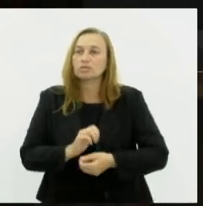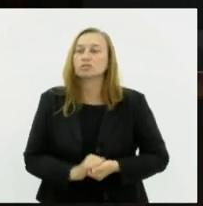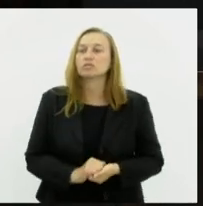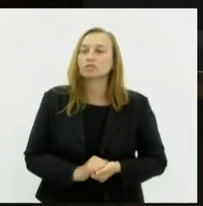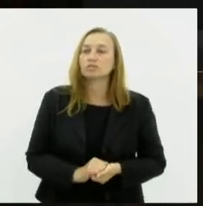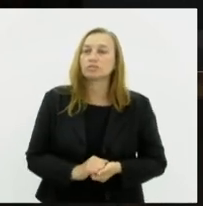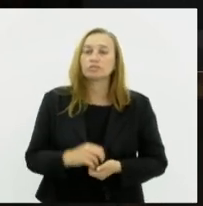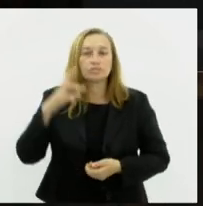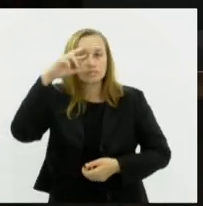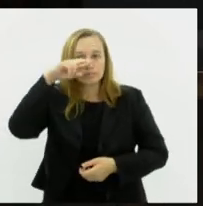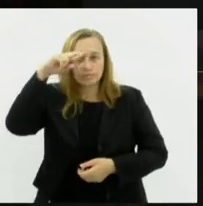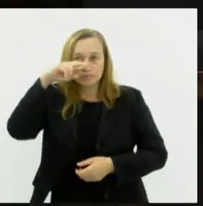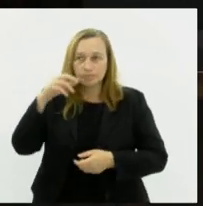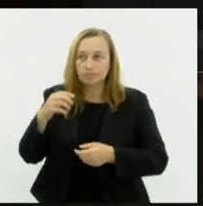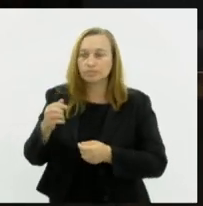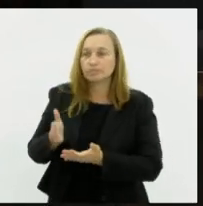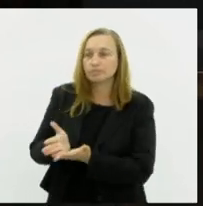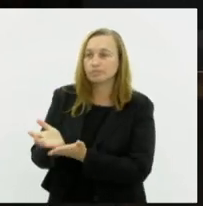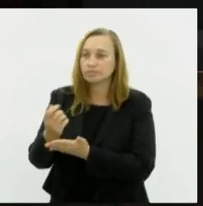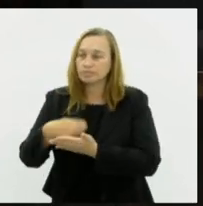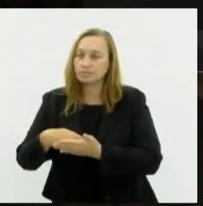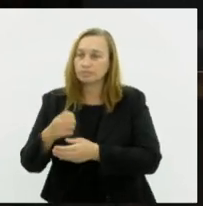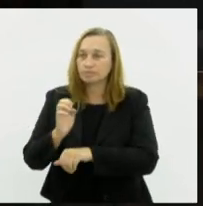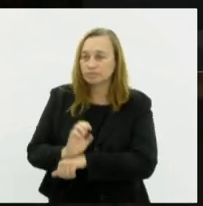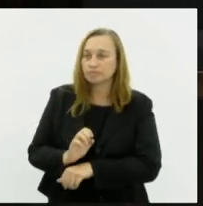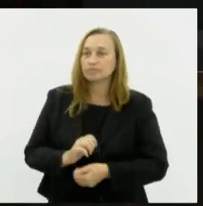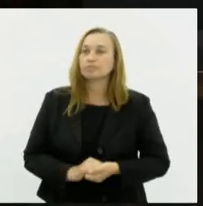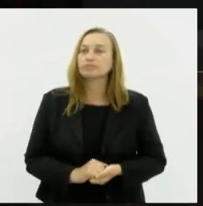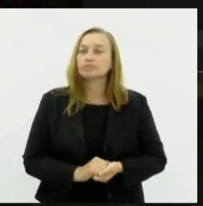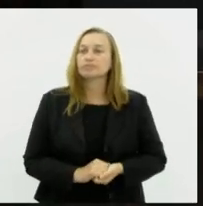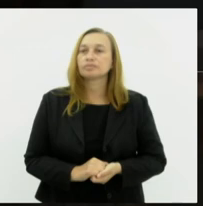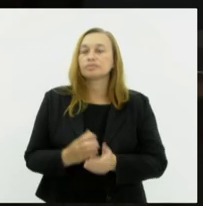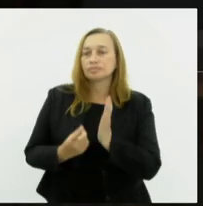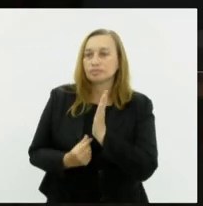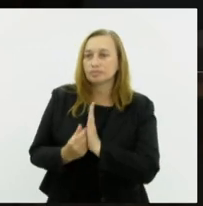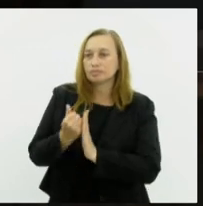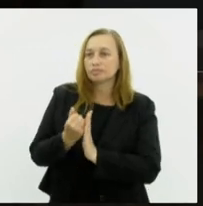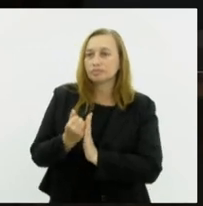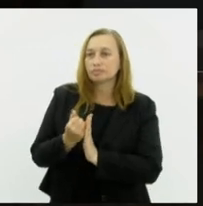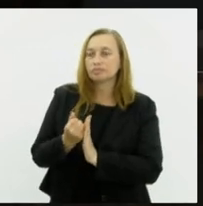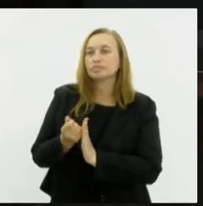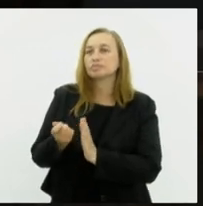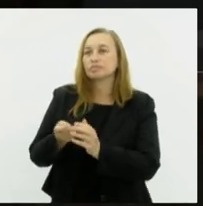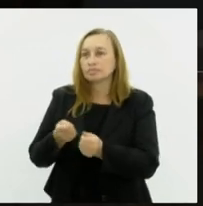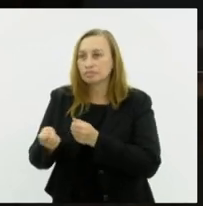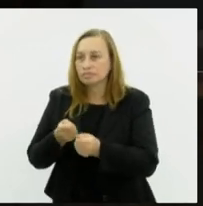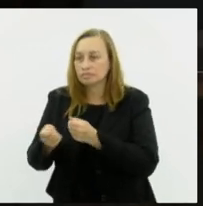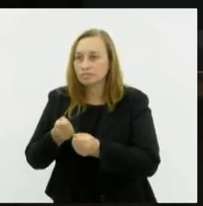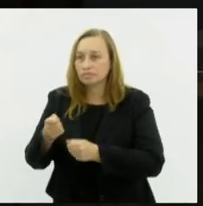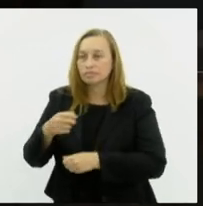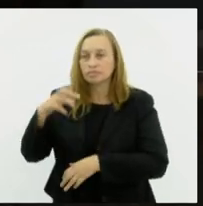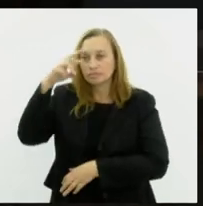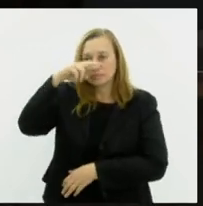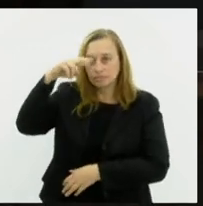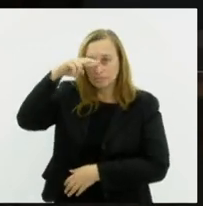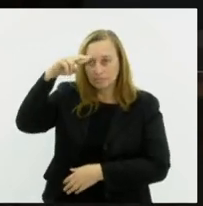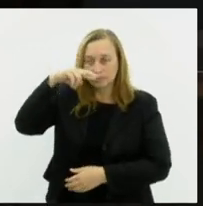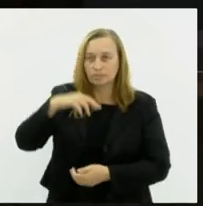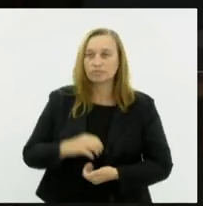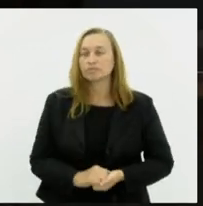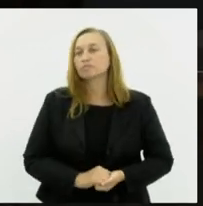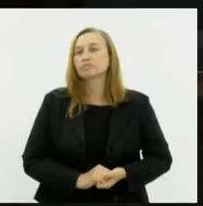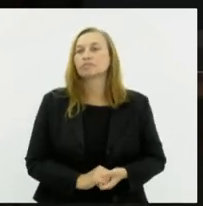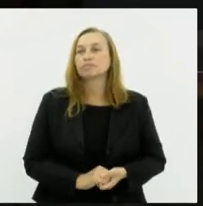de Fiscalização dos Tributos Estaduais e de Orçamento, Finanças, Fiscalização Financeira e